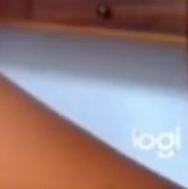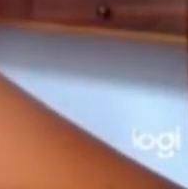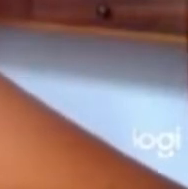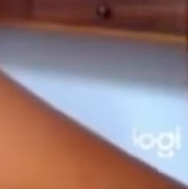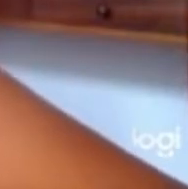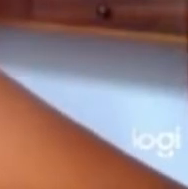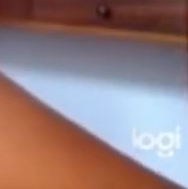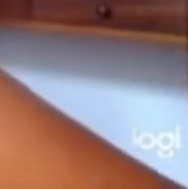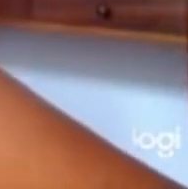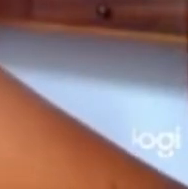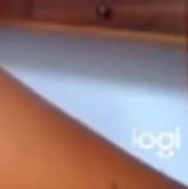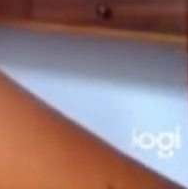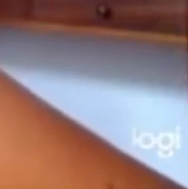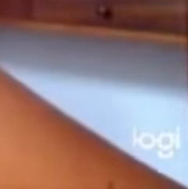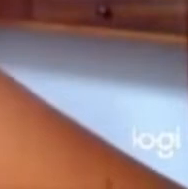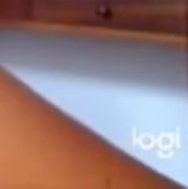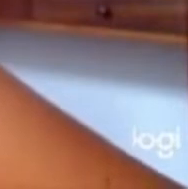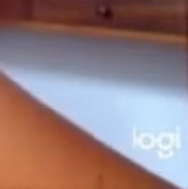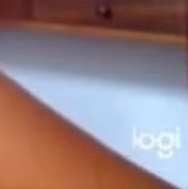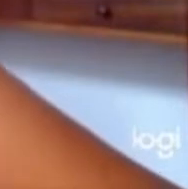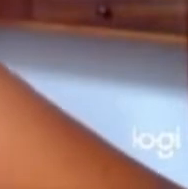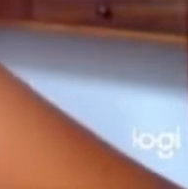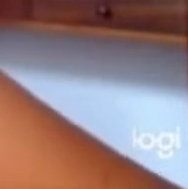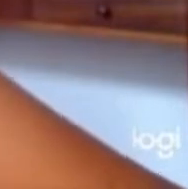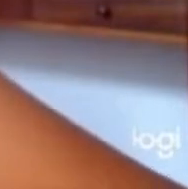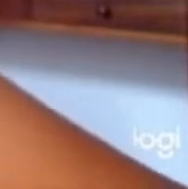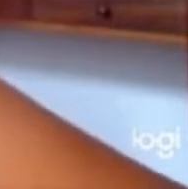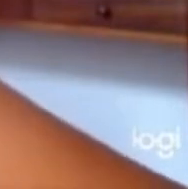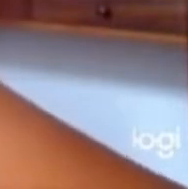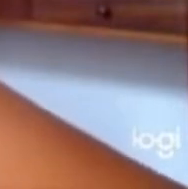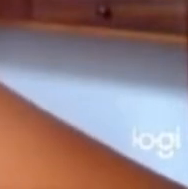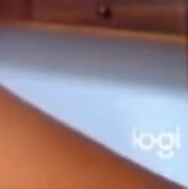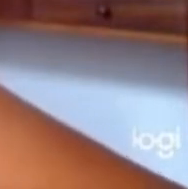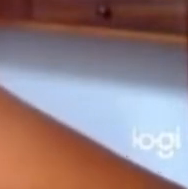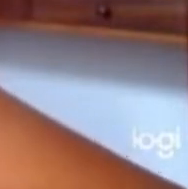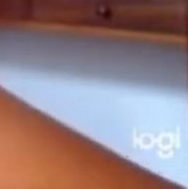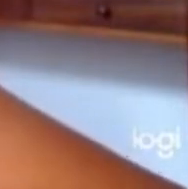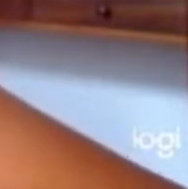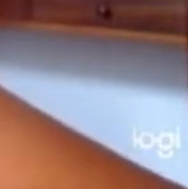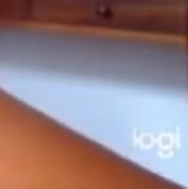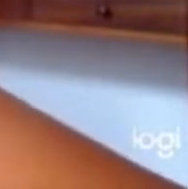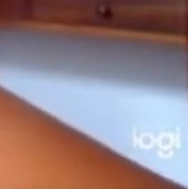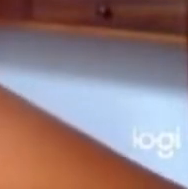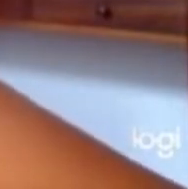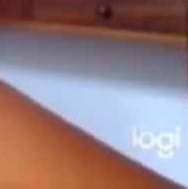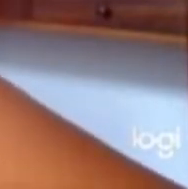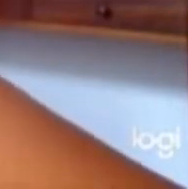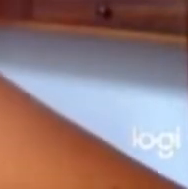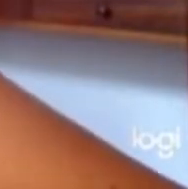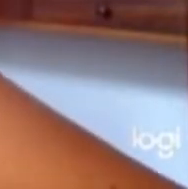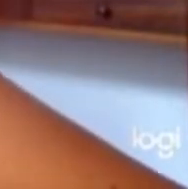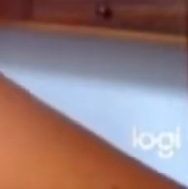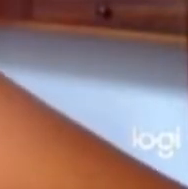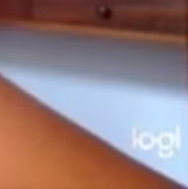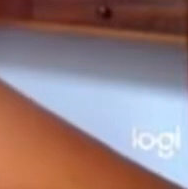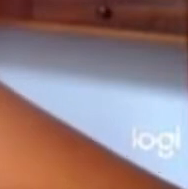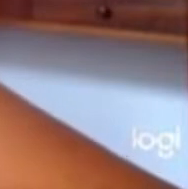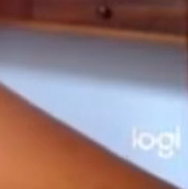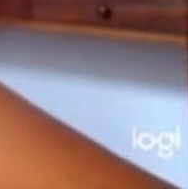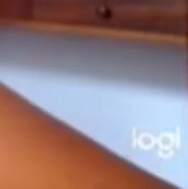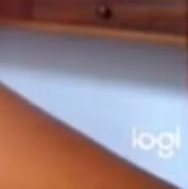LGBTfobia estrutural dentro das instituições, mas, para além disso, também é necessário ações de